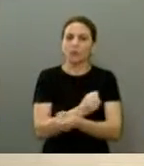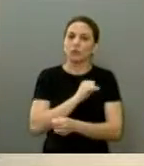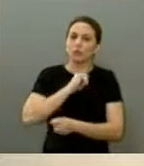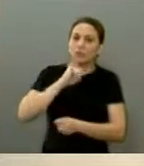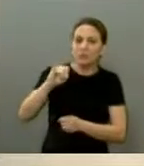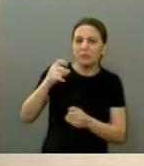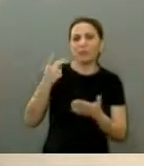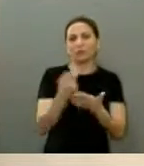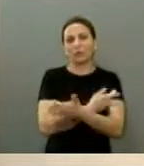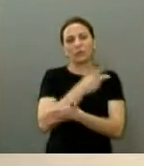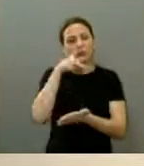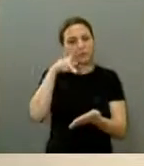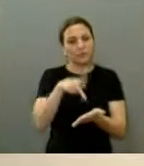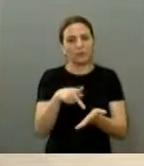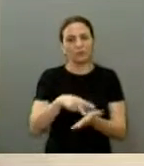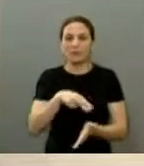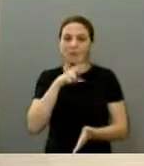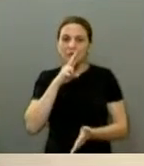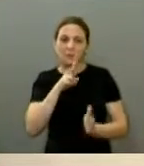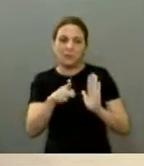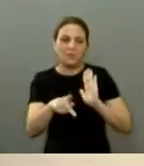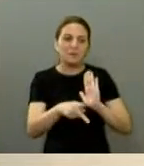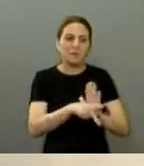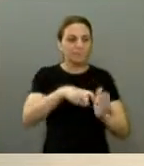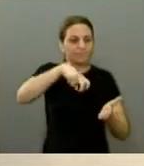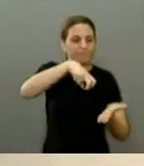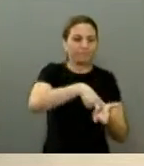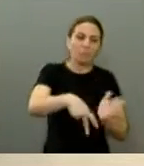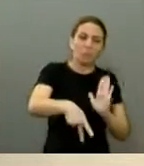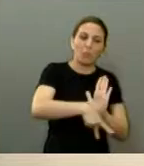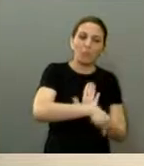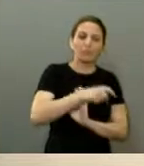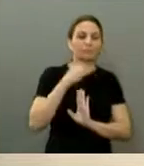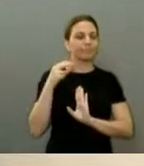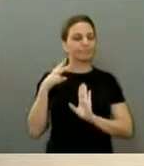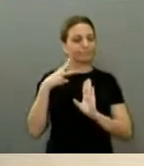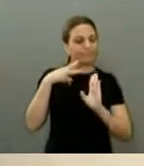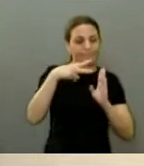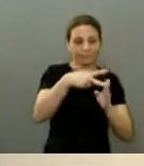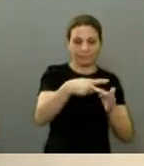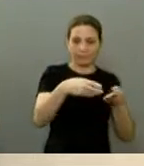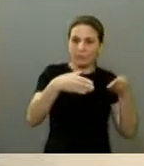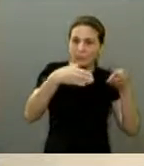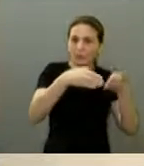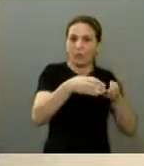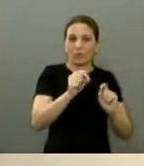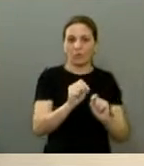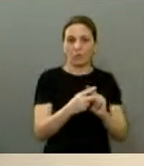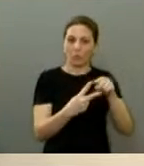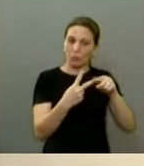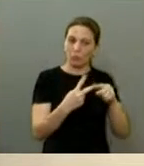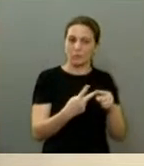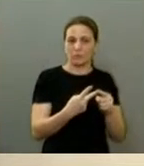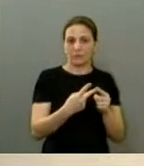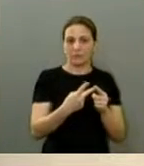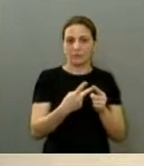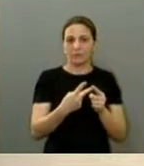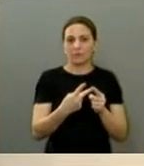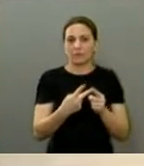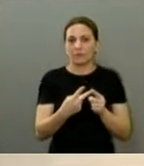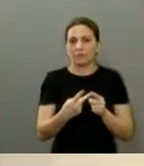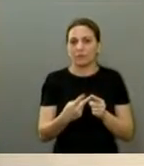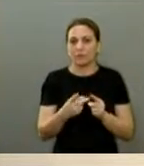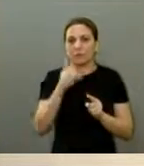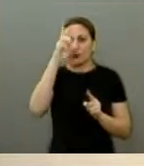o equívoco, que responda e seja punido. Tá? Mas tá dando o